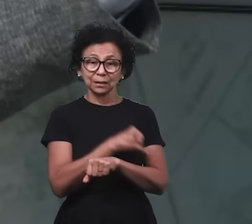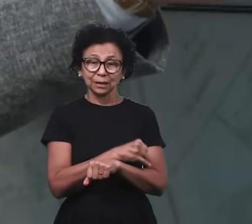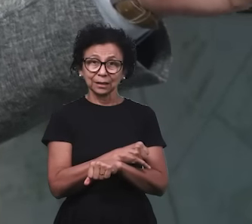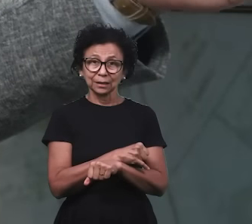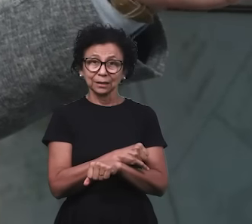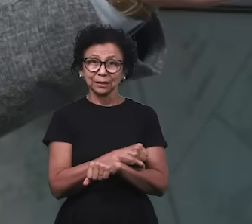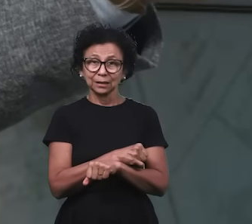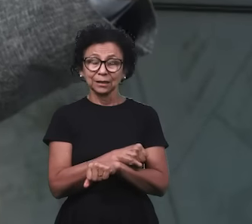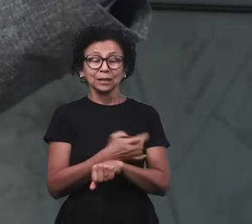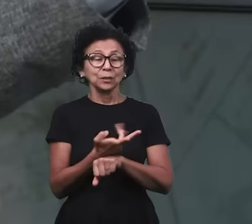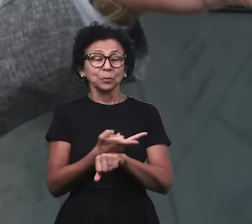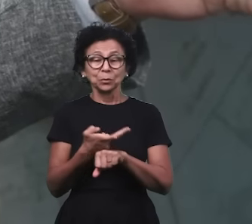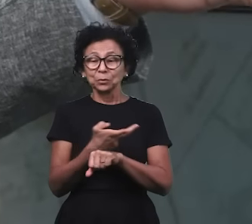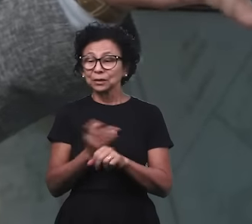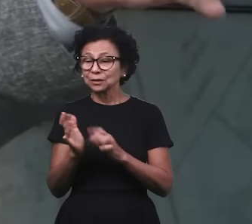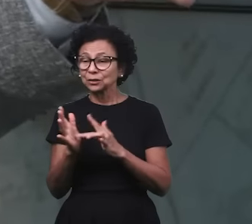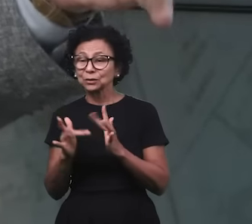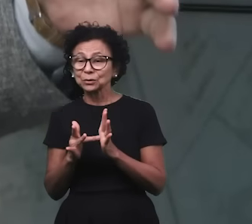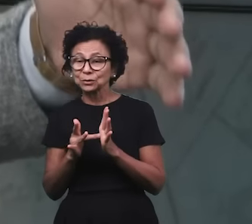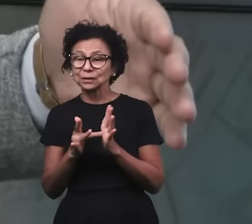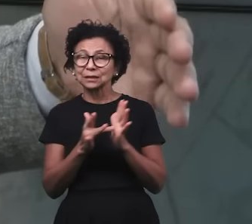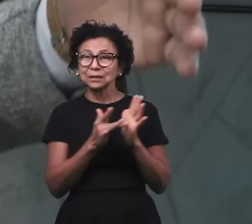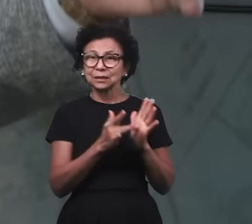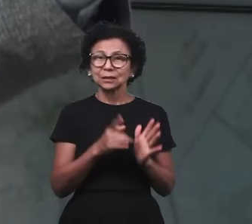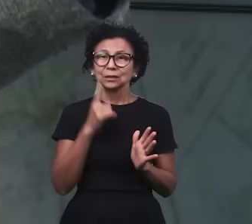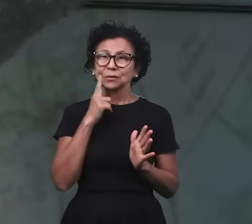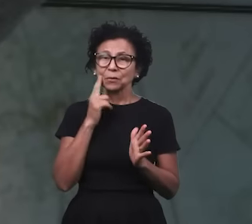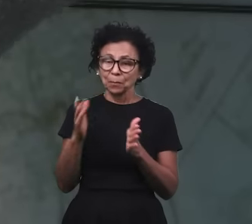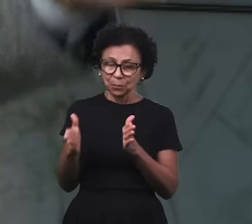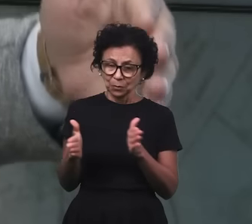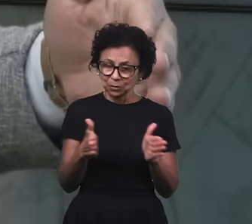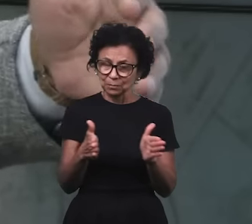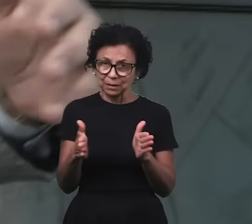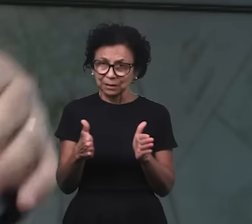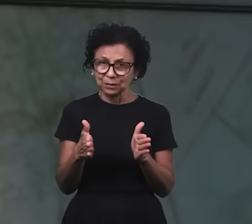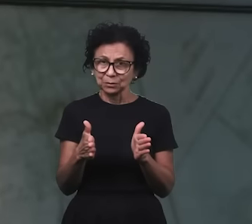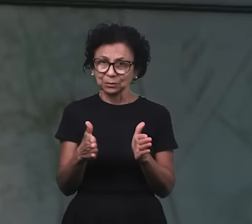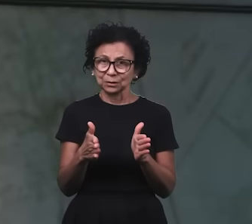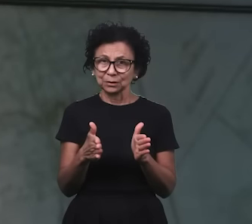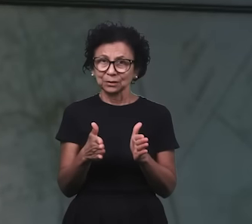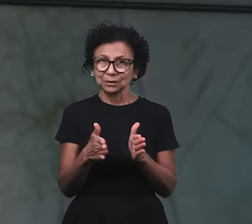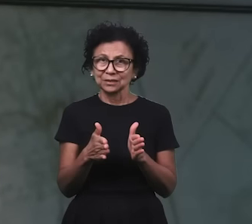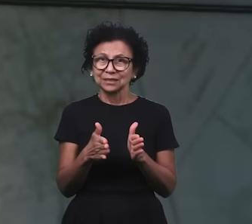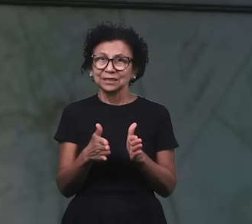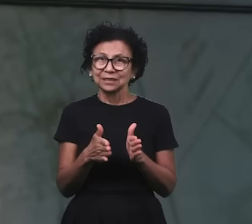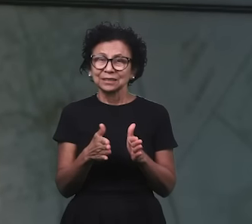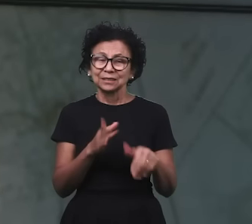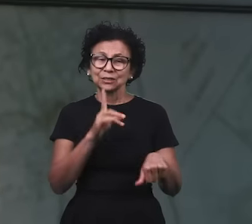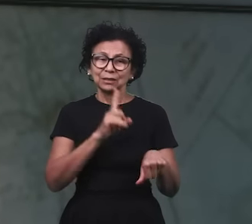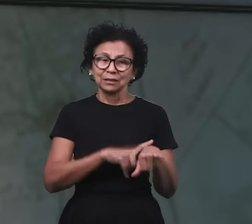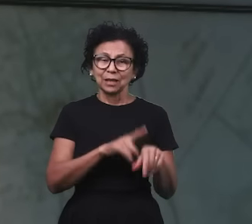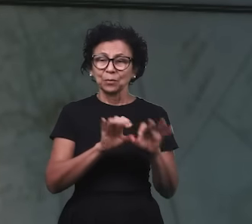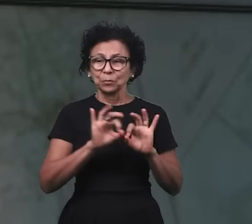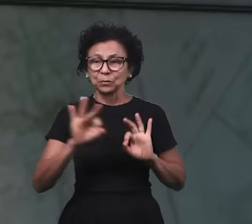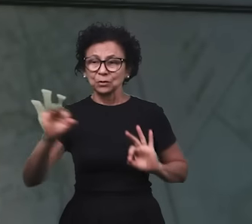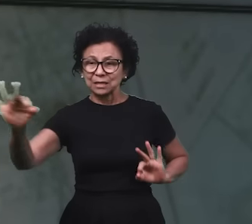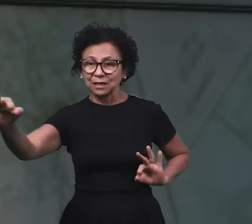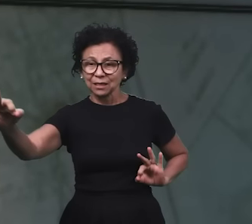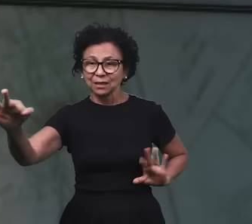as precisões de tempo e geografia com as distâncias e vendo que realmente a palavra de Deus é